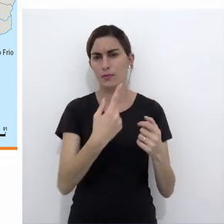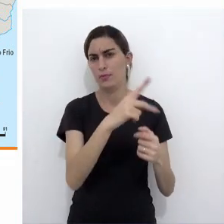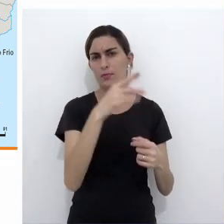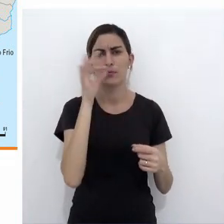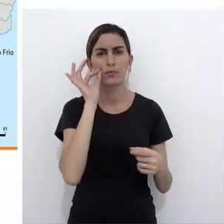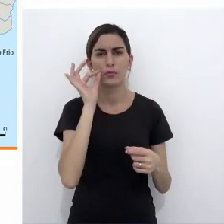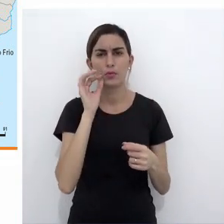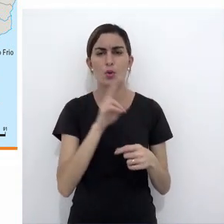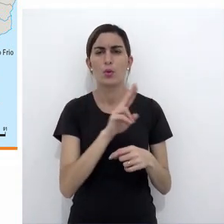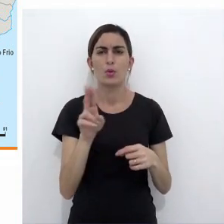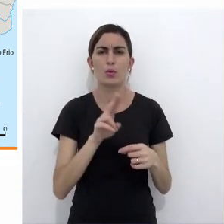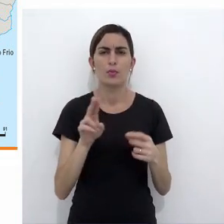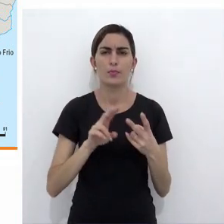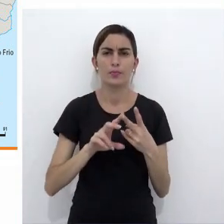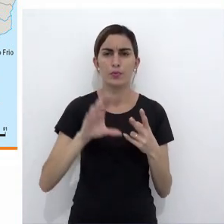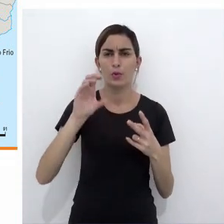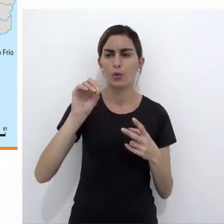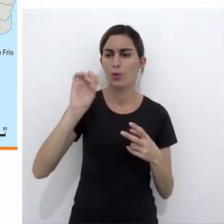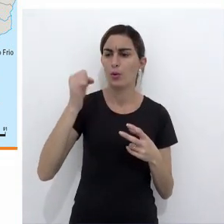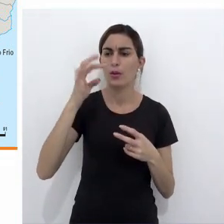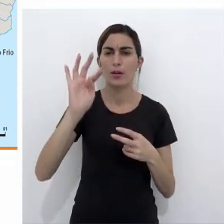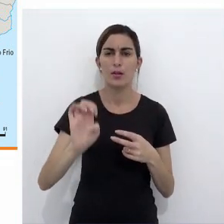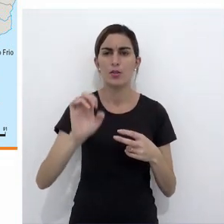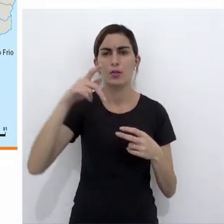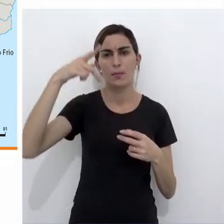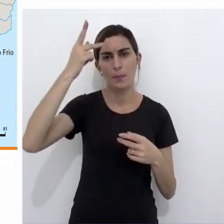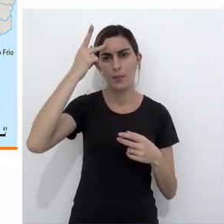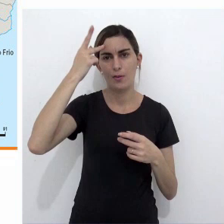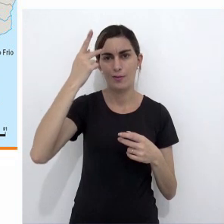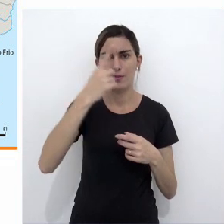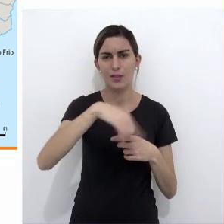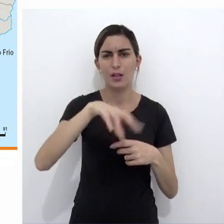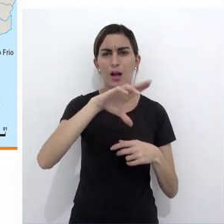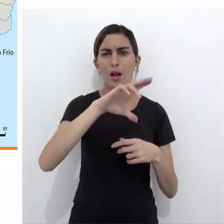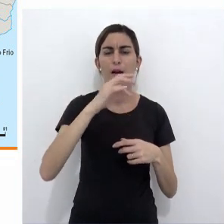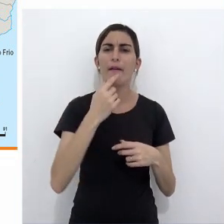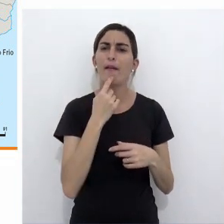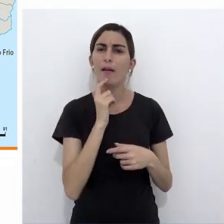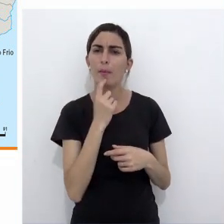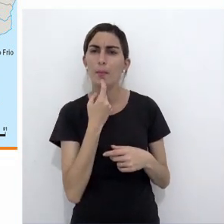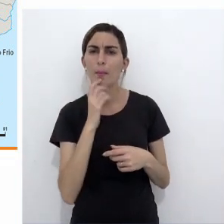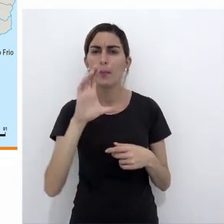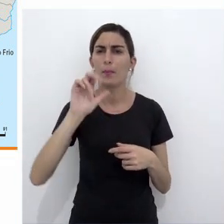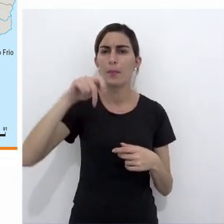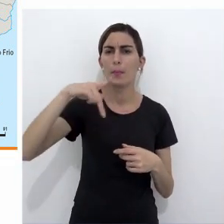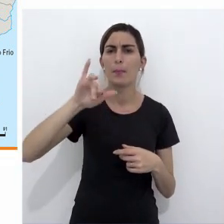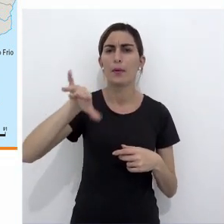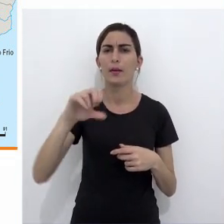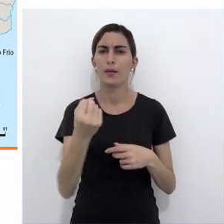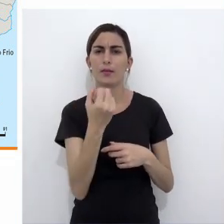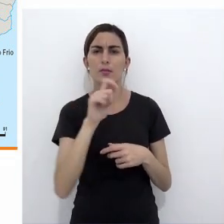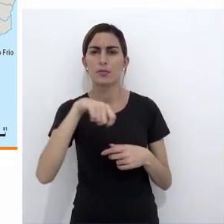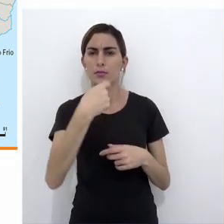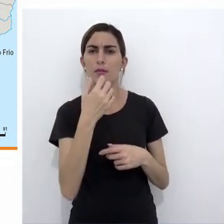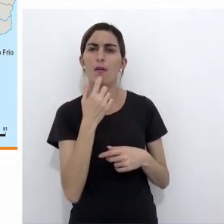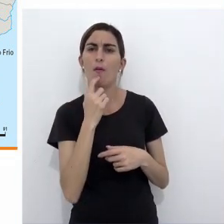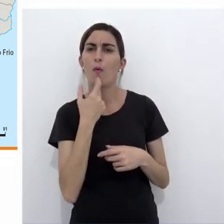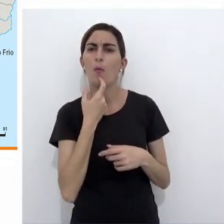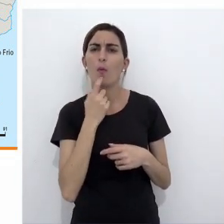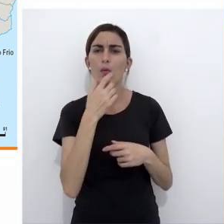no chamado Oeste Paulista, ali a cidade de Campinas atualmente, ok? Então, o Oeste Paulista, na